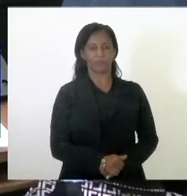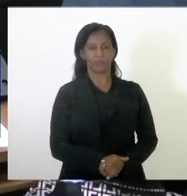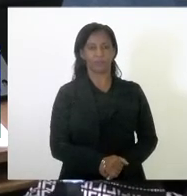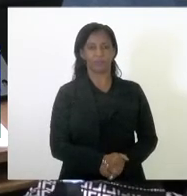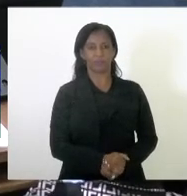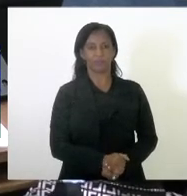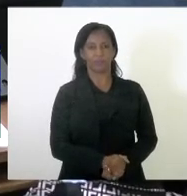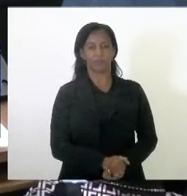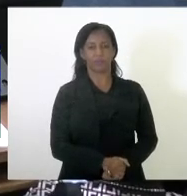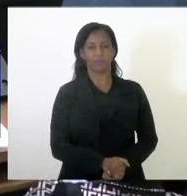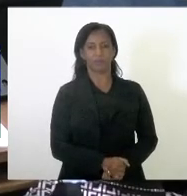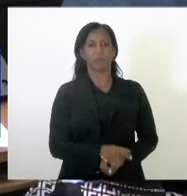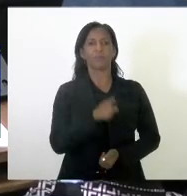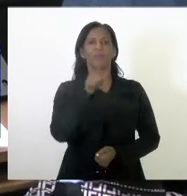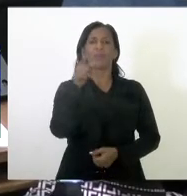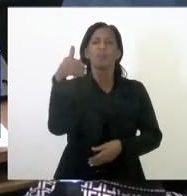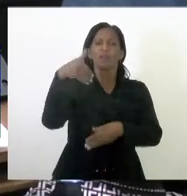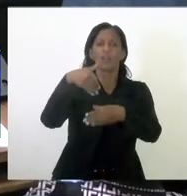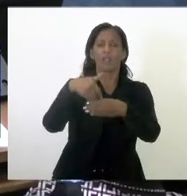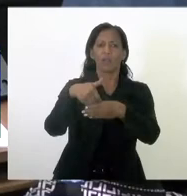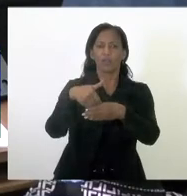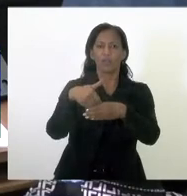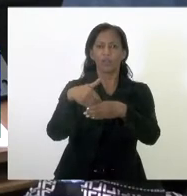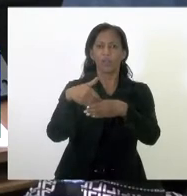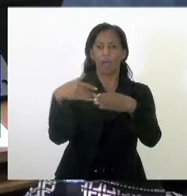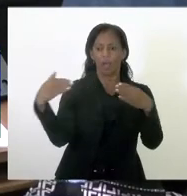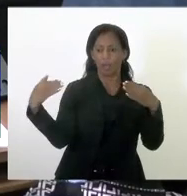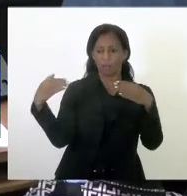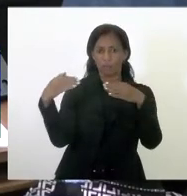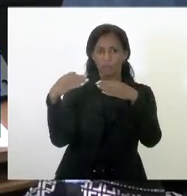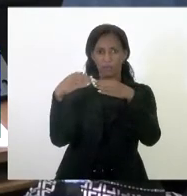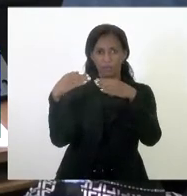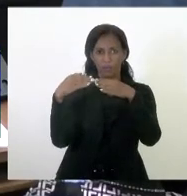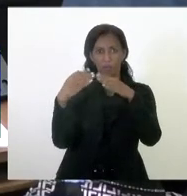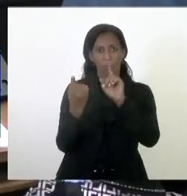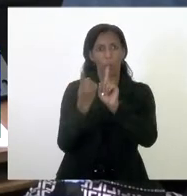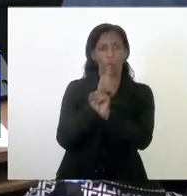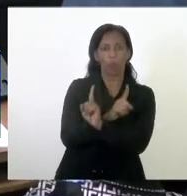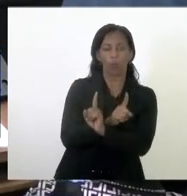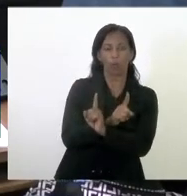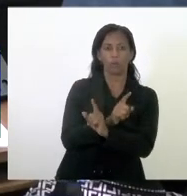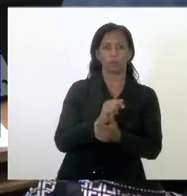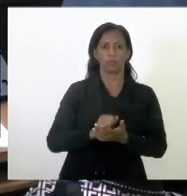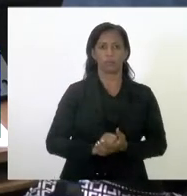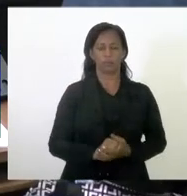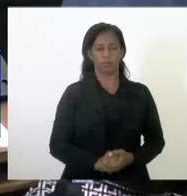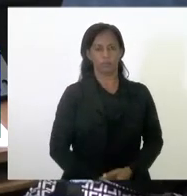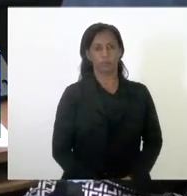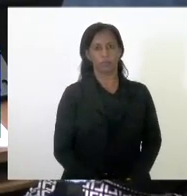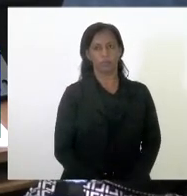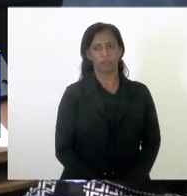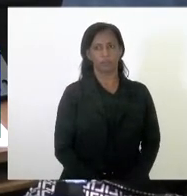Você vai votar contra ou a favor? Só para saber. Eu voto com o voto divergente, deputado Spal.